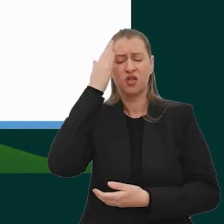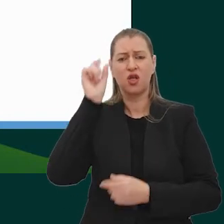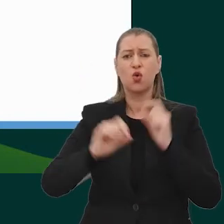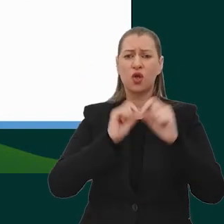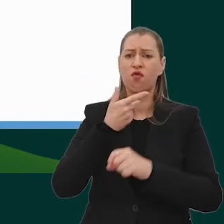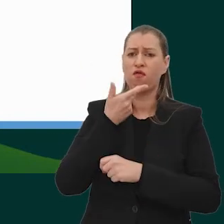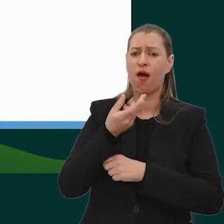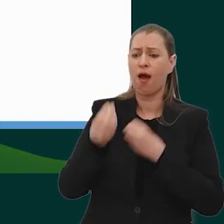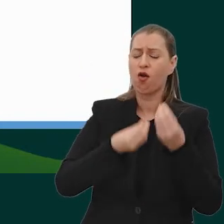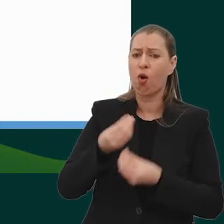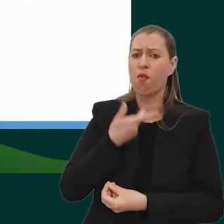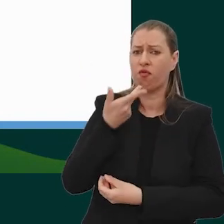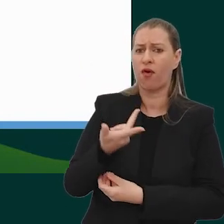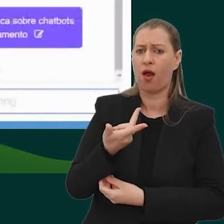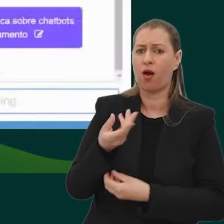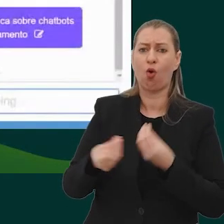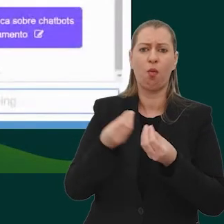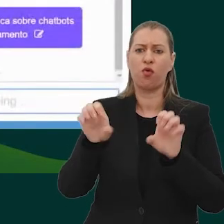como eu vou dizer.